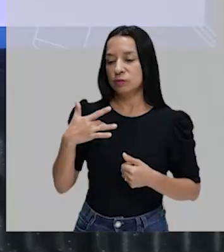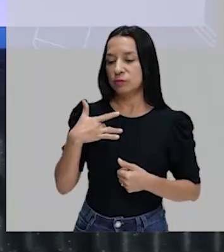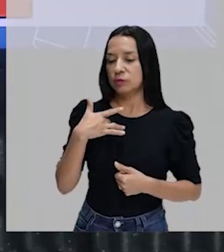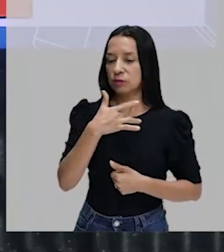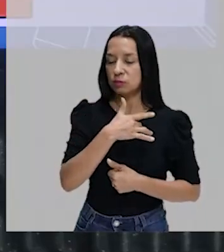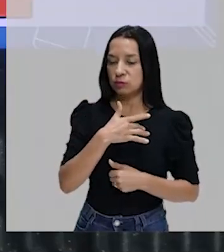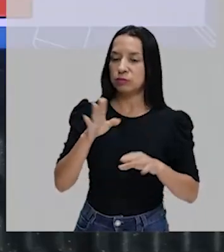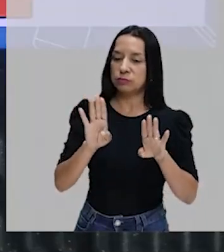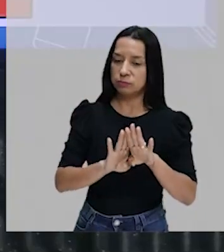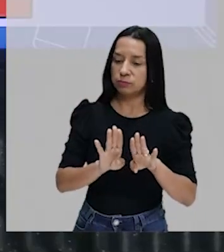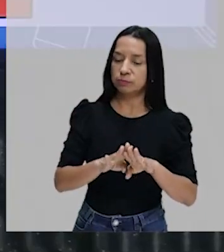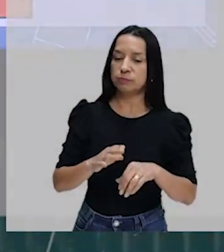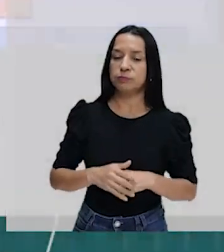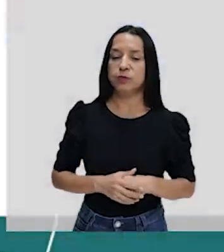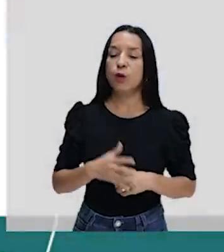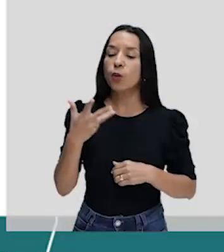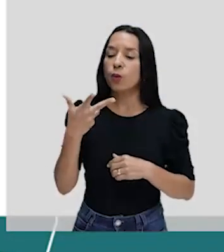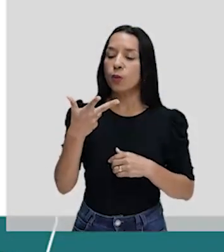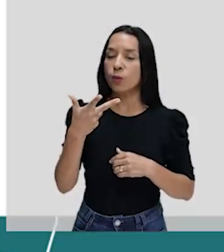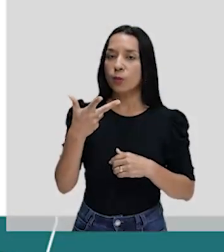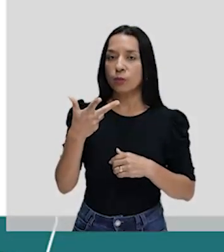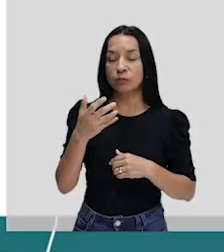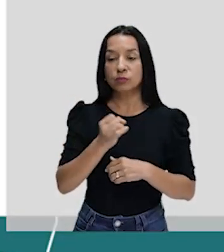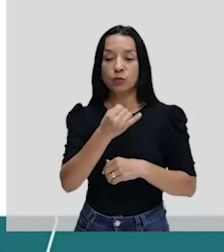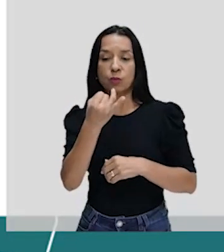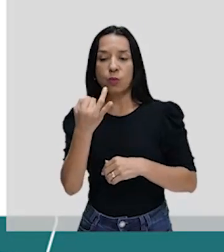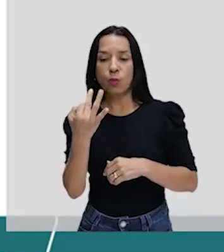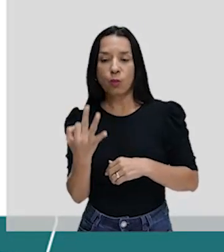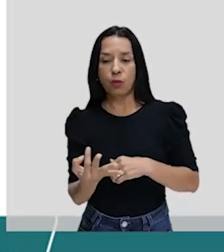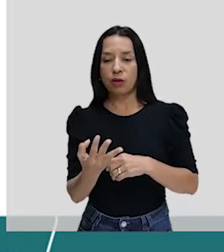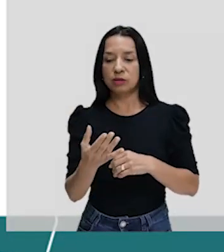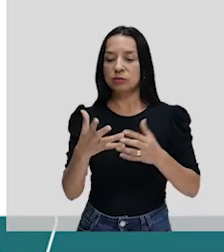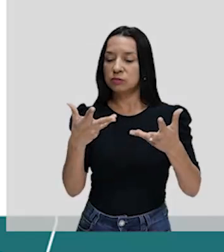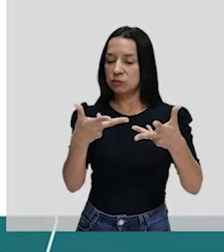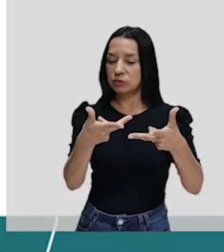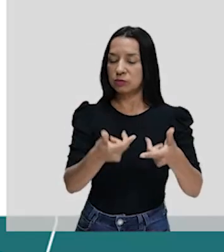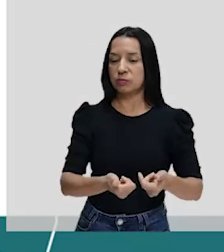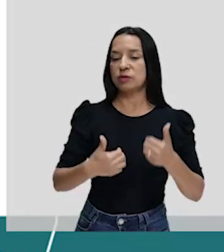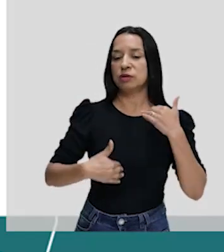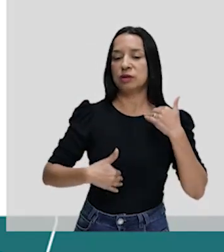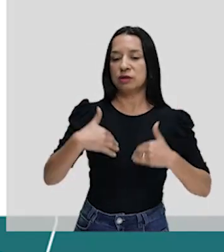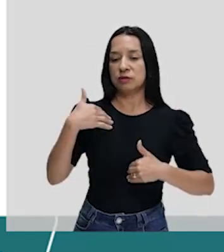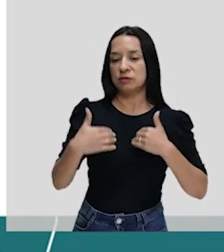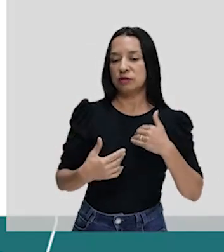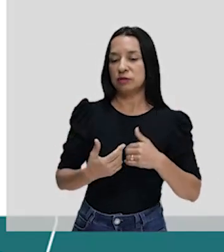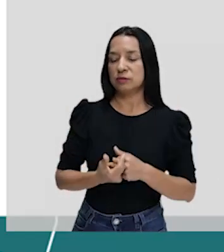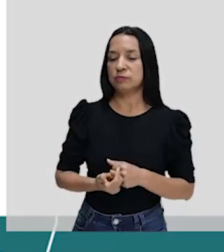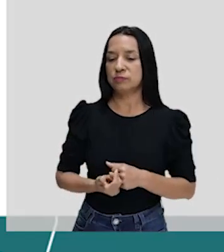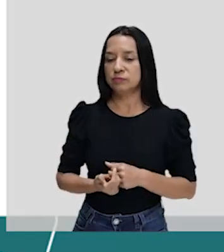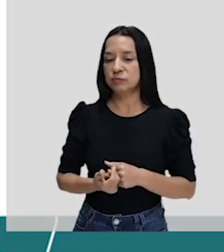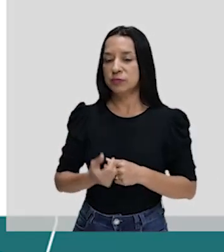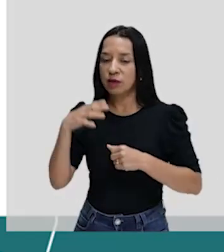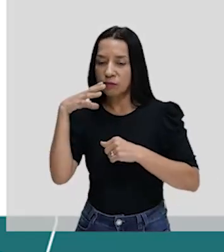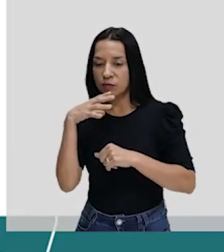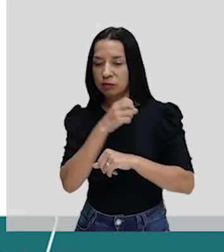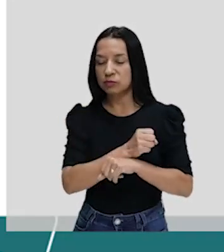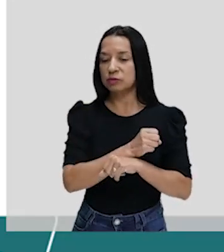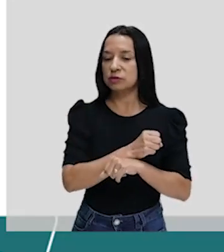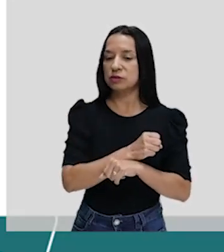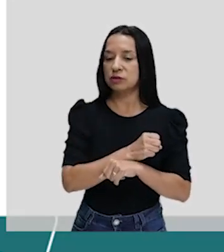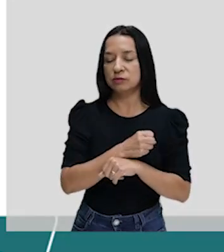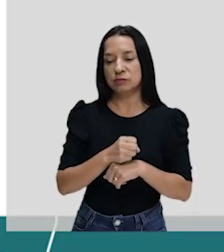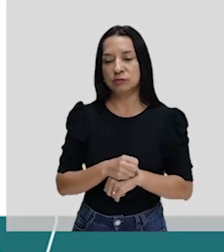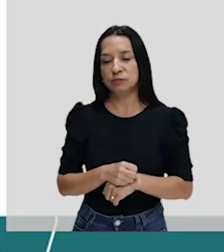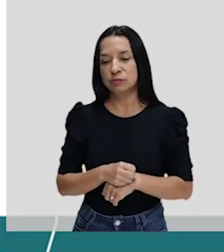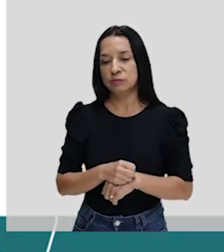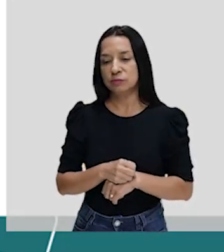saúde. Professor, quais são essas capacidades físicas? Tá aí para vocês, ó. Velocidade,